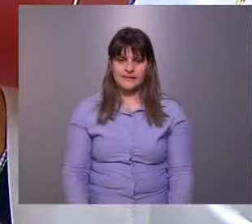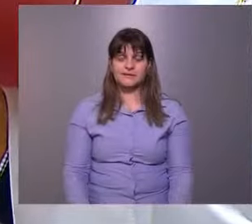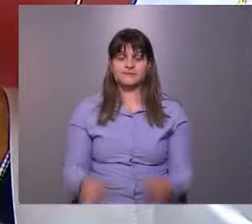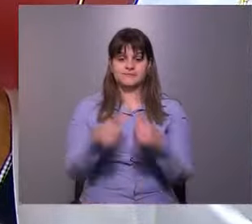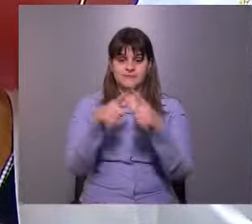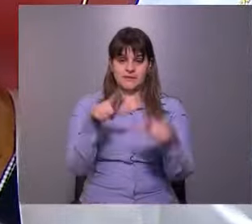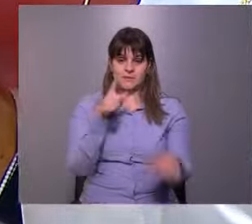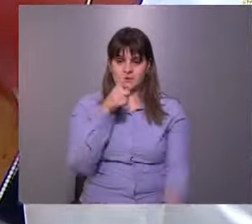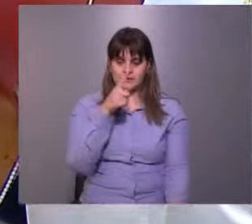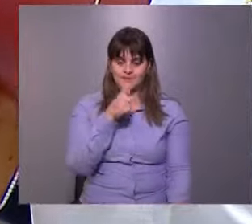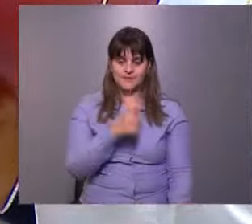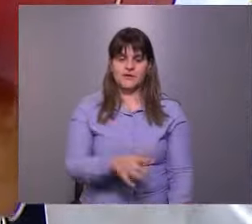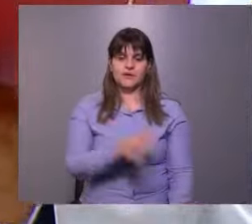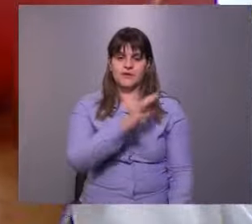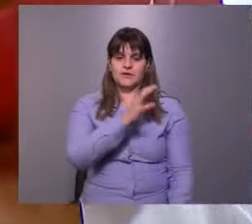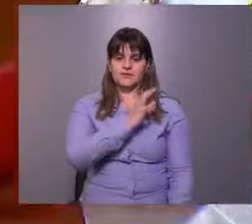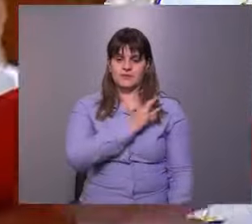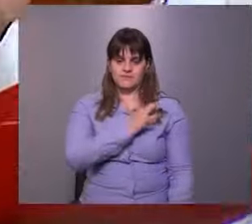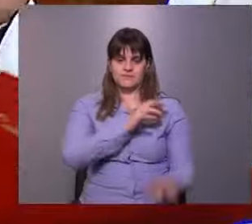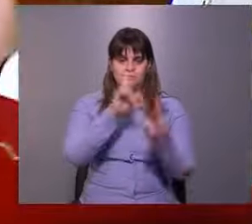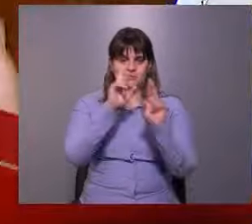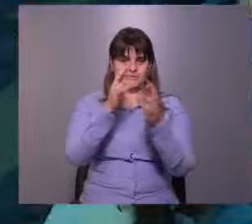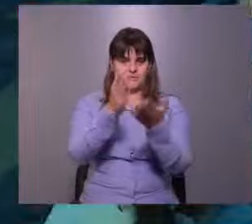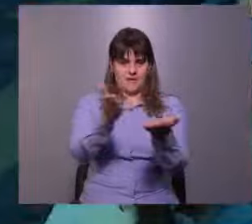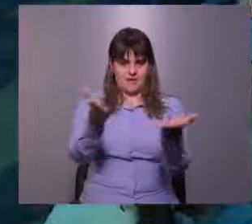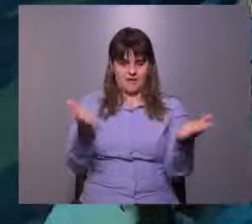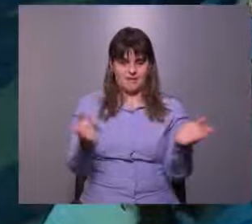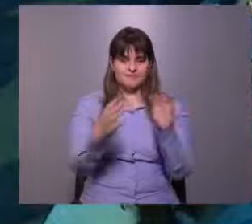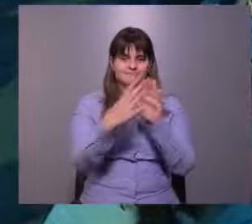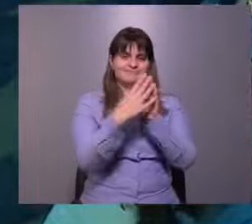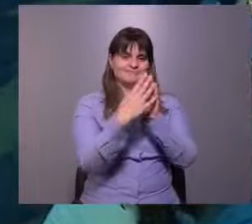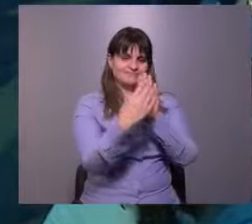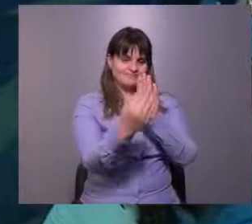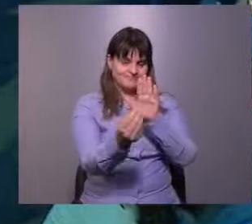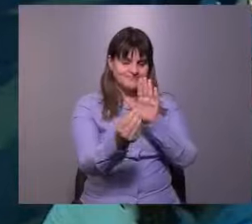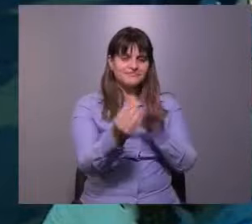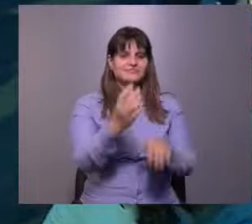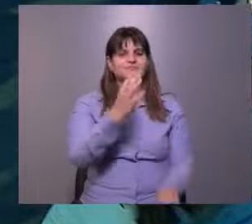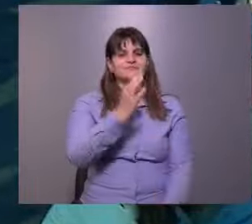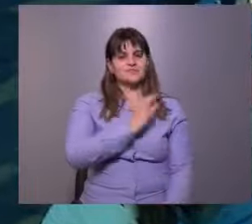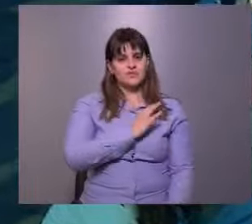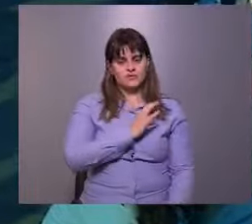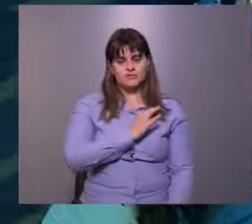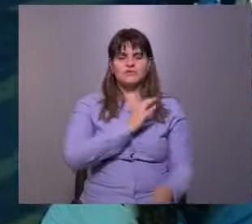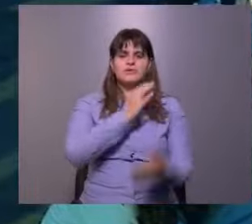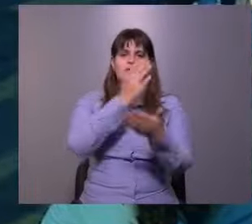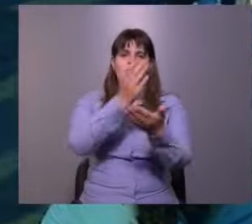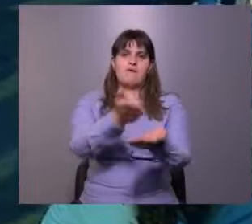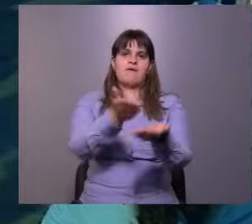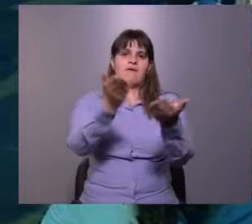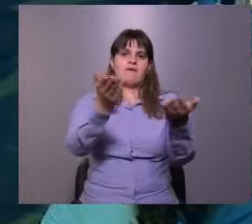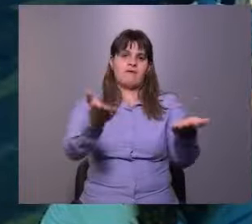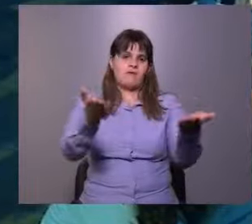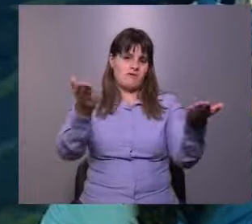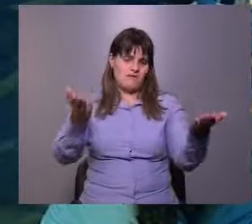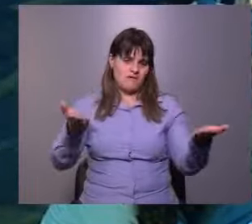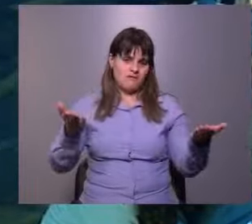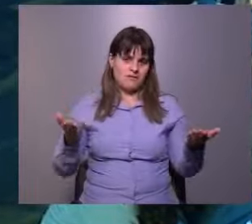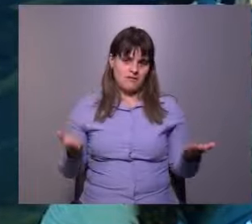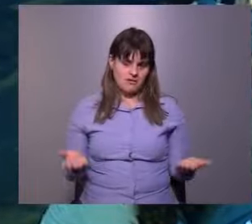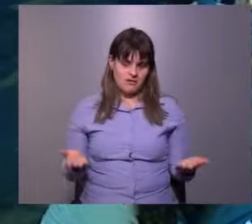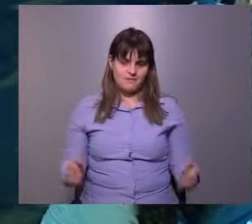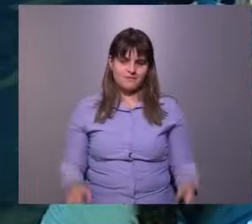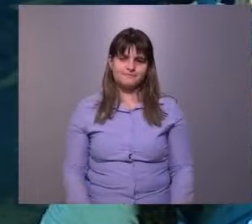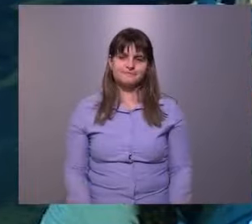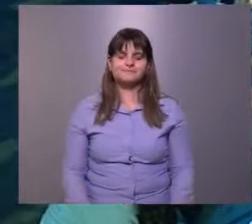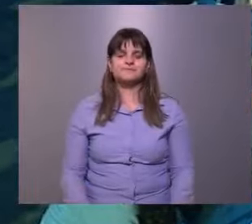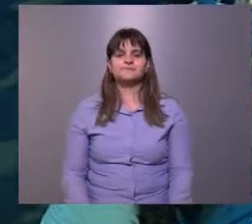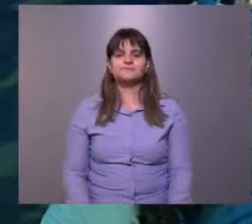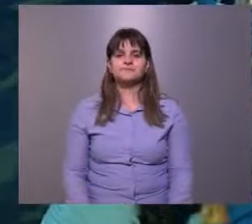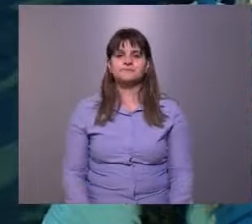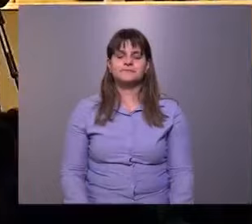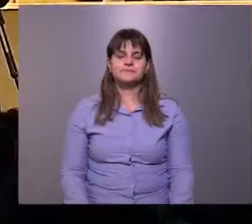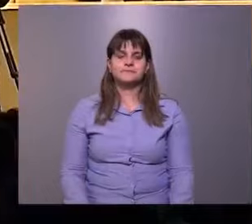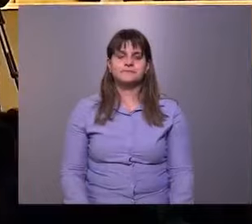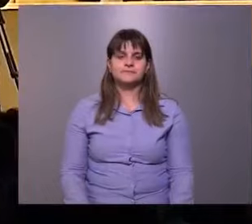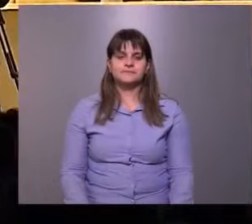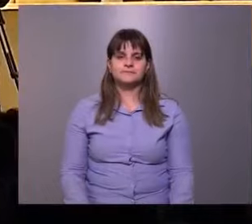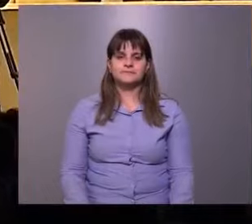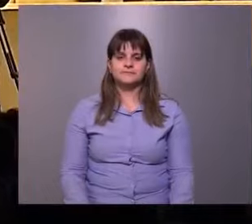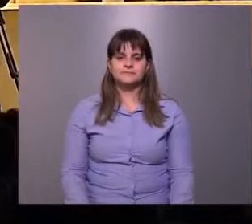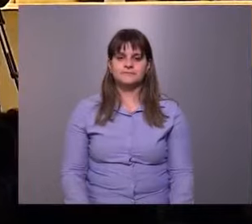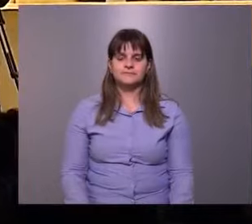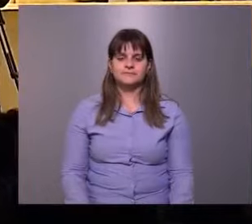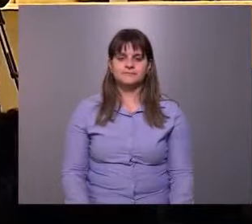In nomine Patris et Filii et Spiritus Sancti.